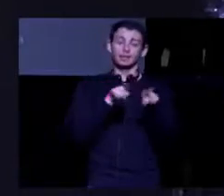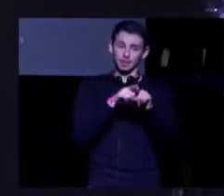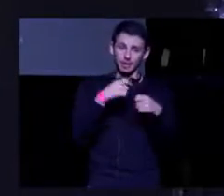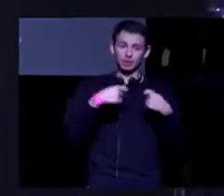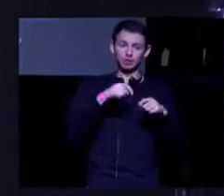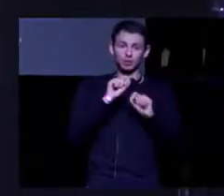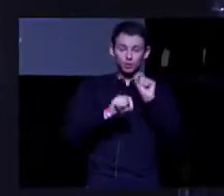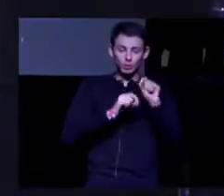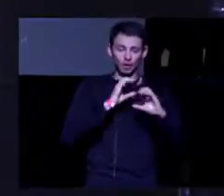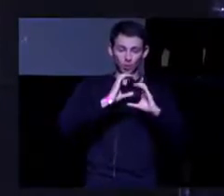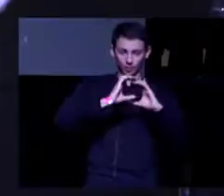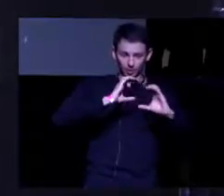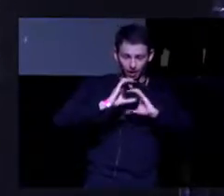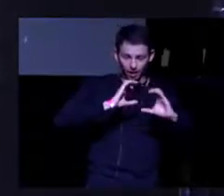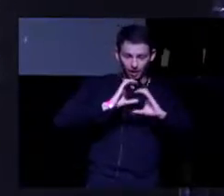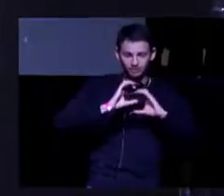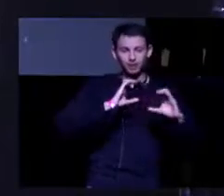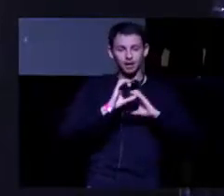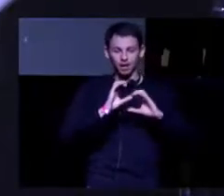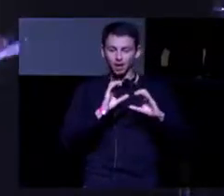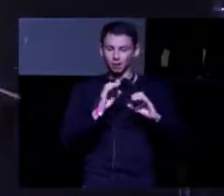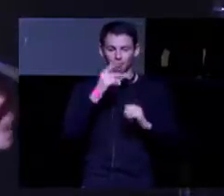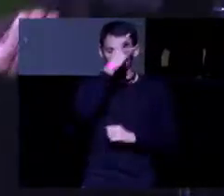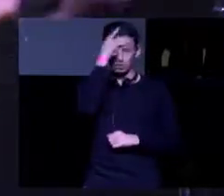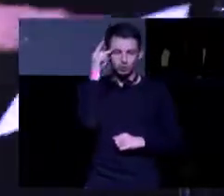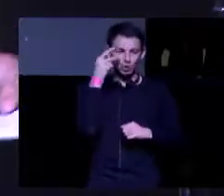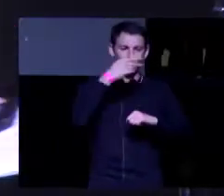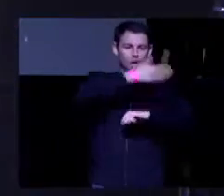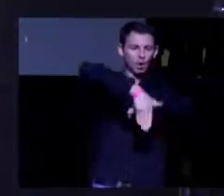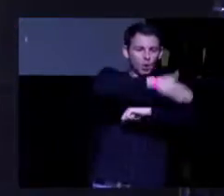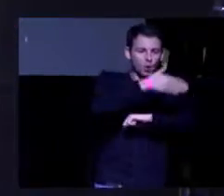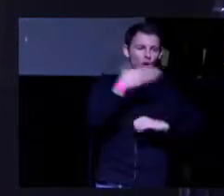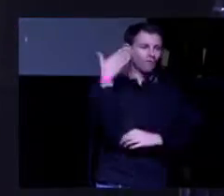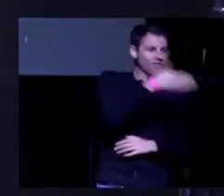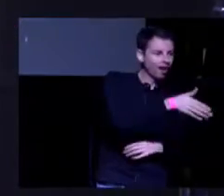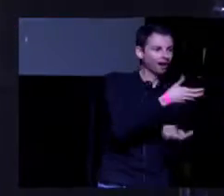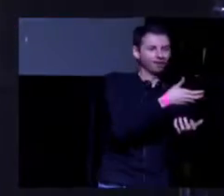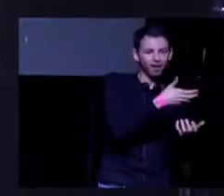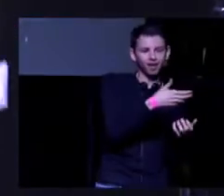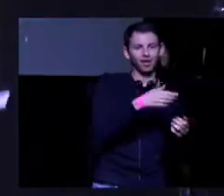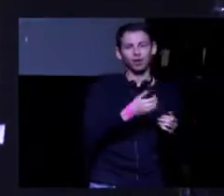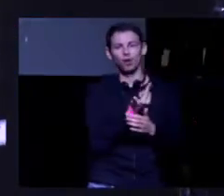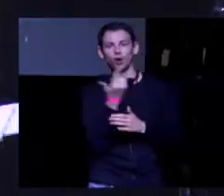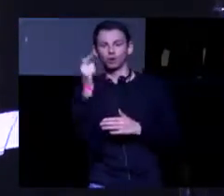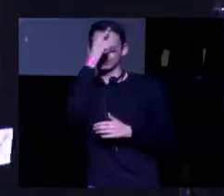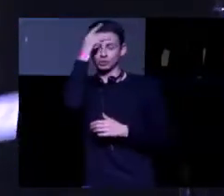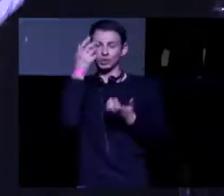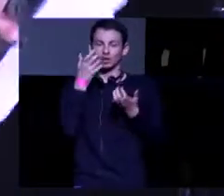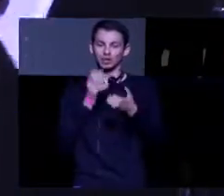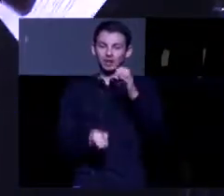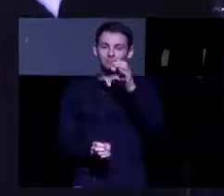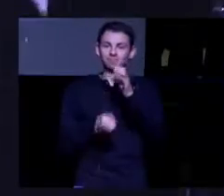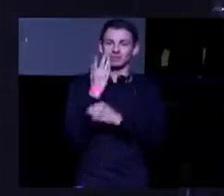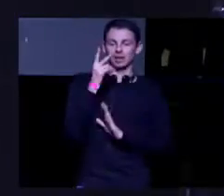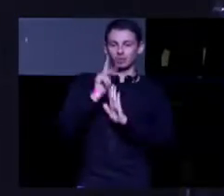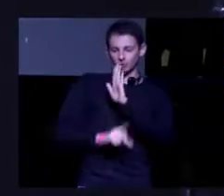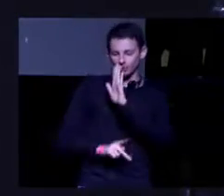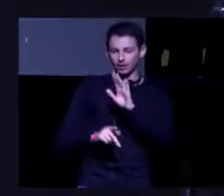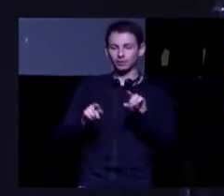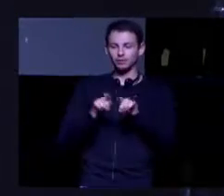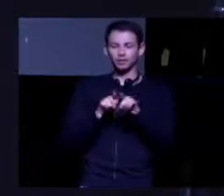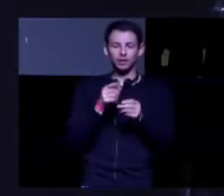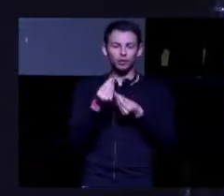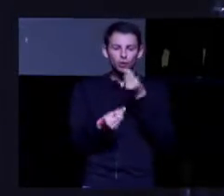que curtem, para aqueles que vão para a rua, para aqueles que querem montar um projeto também, né? Mas como que você mantém a